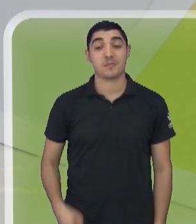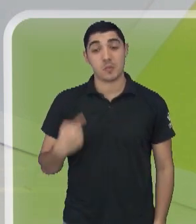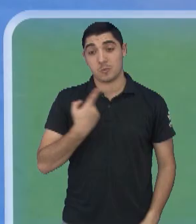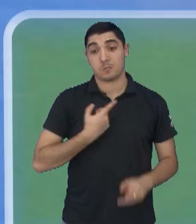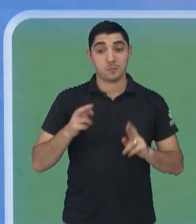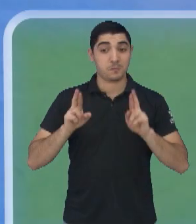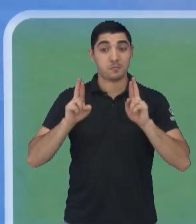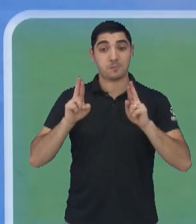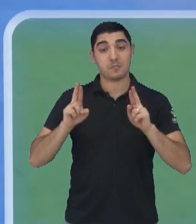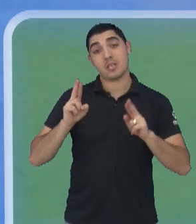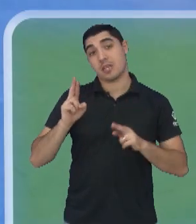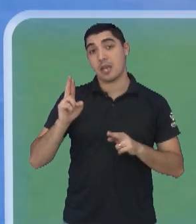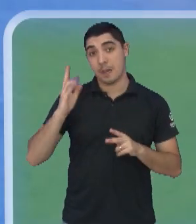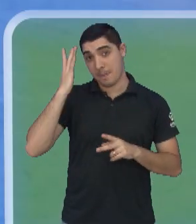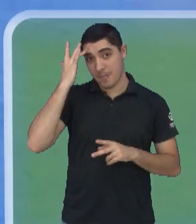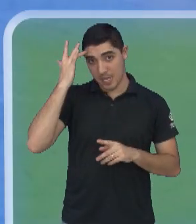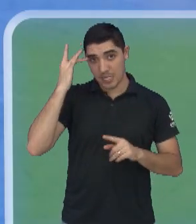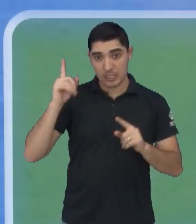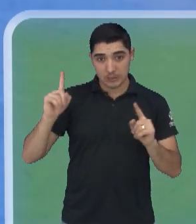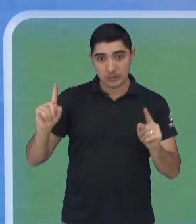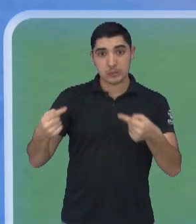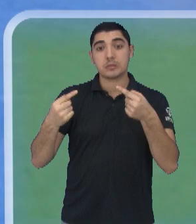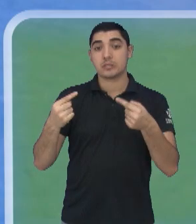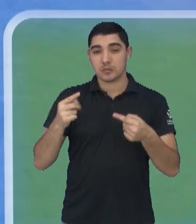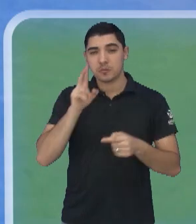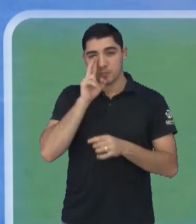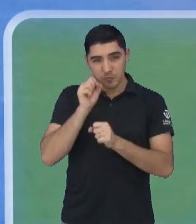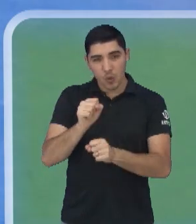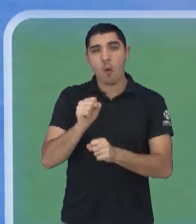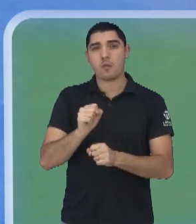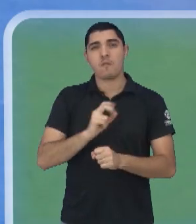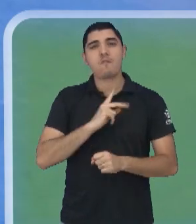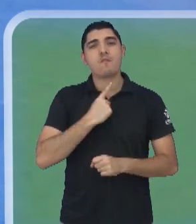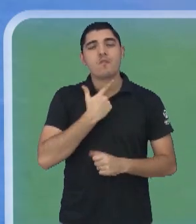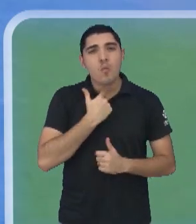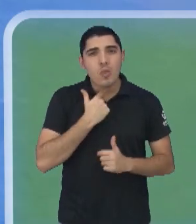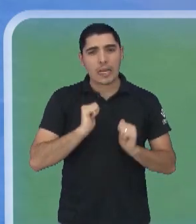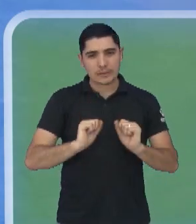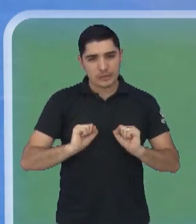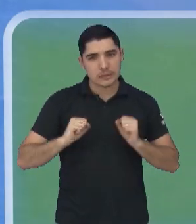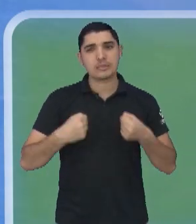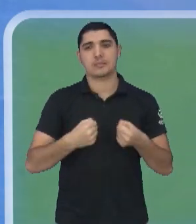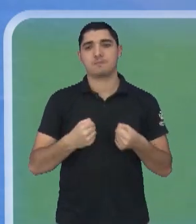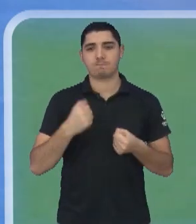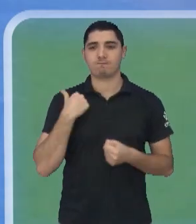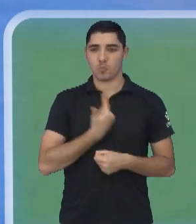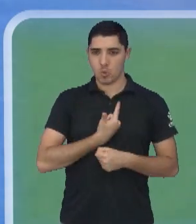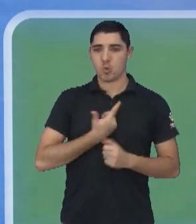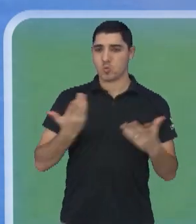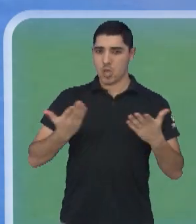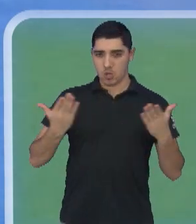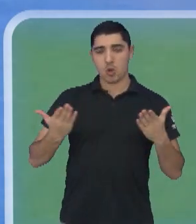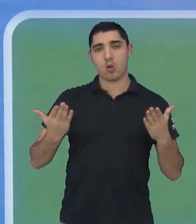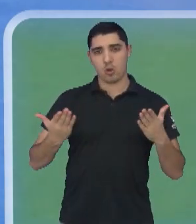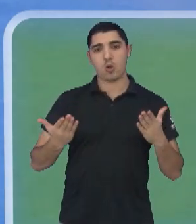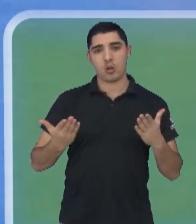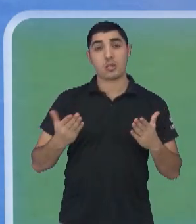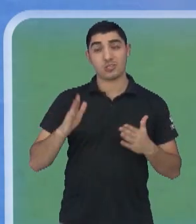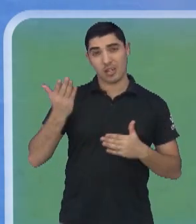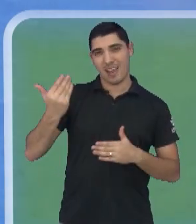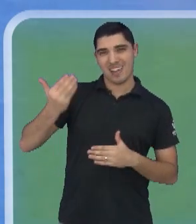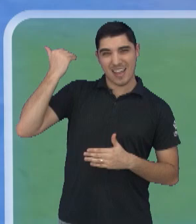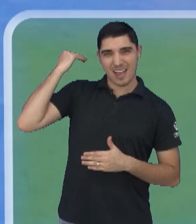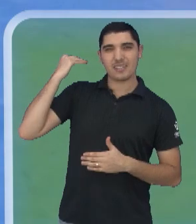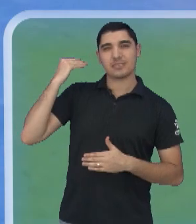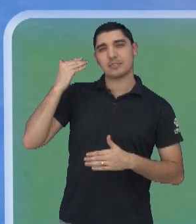de muita força do nosso time, muita vontade, garra, né? A gente vem aí de uma pré-temporada, vem de uma derrota no